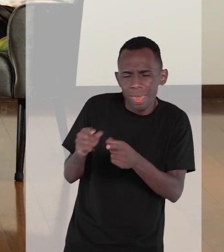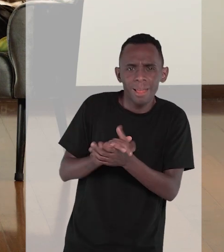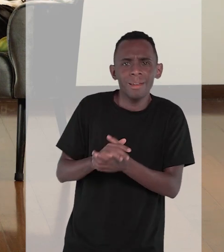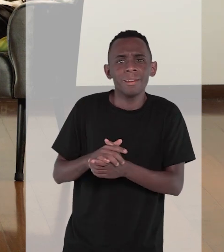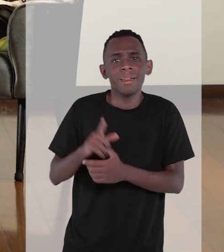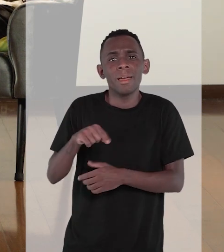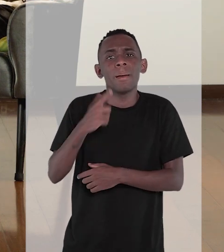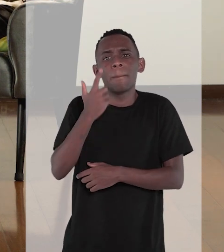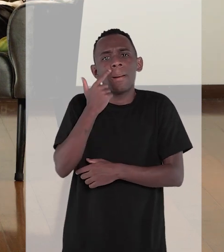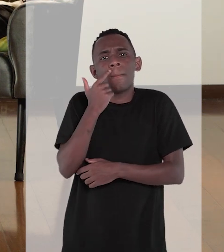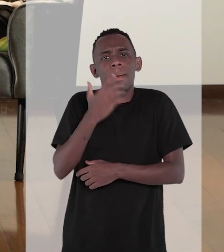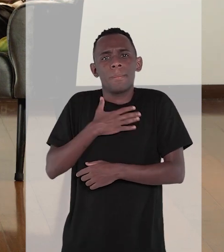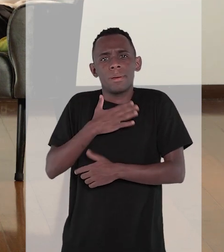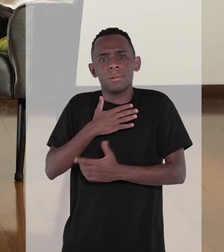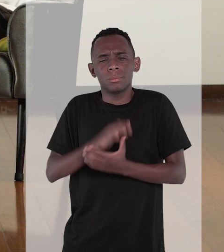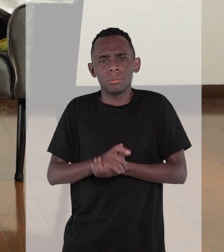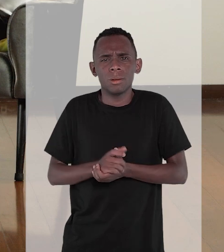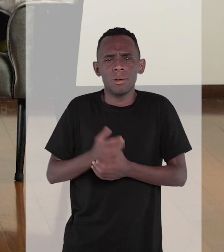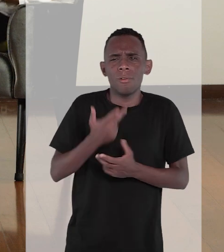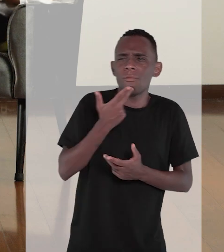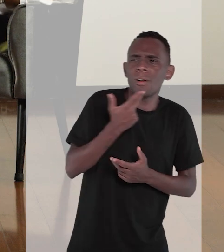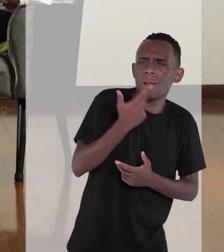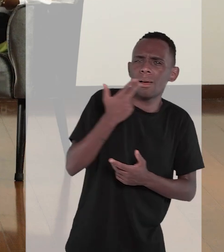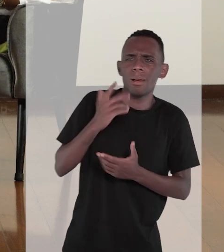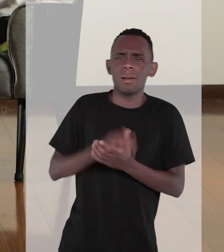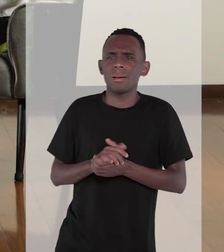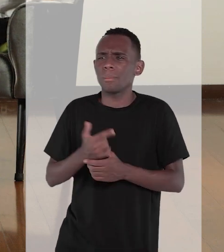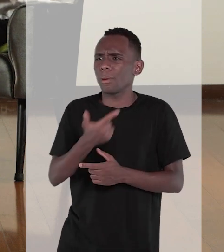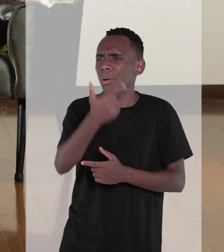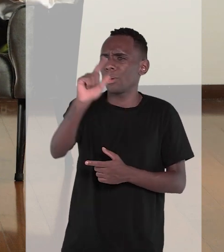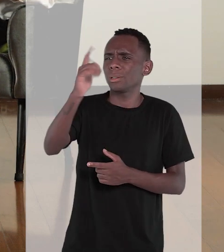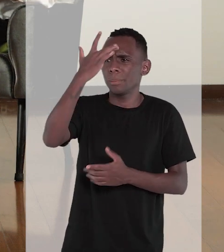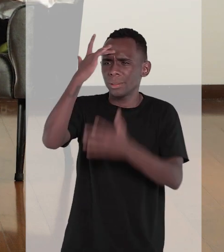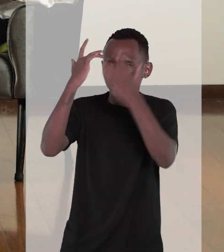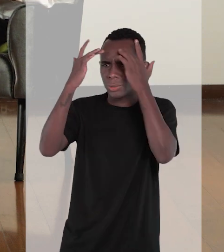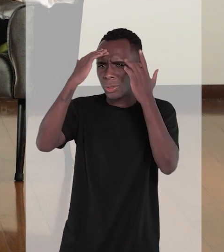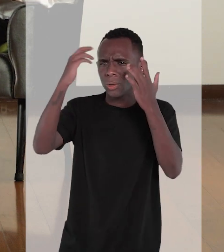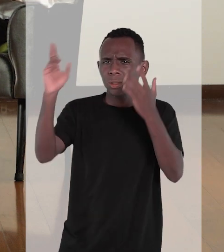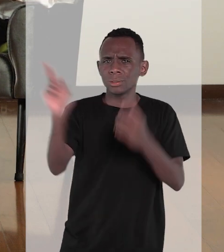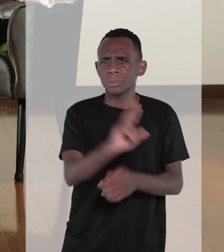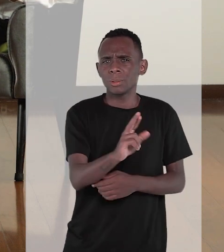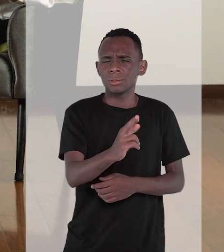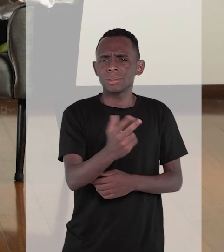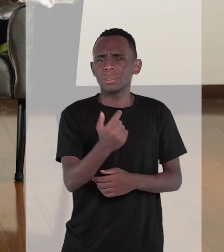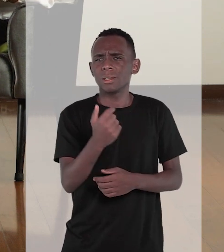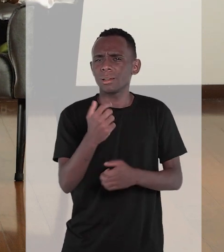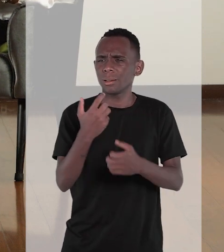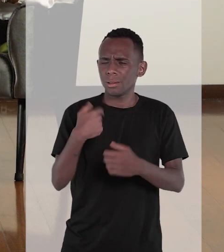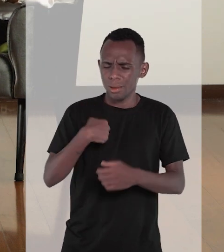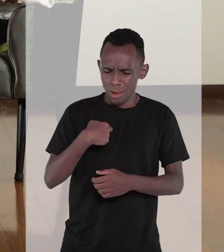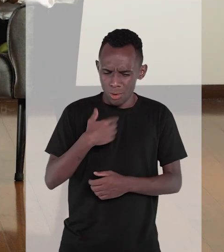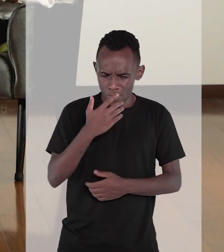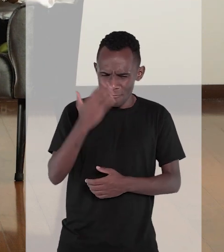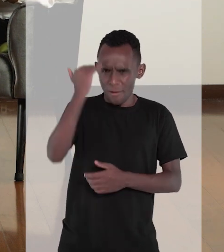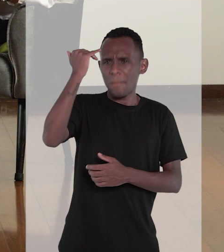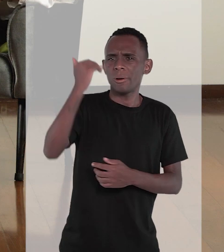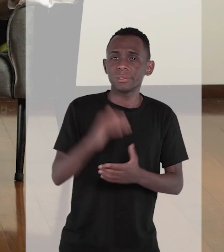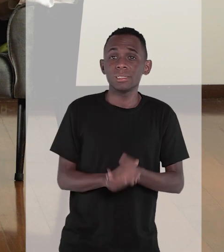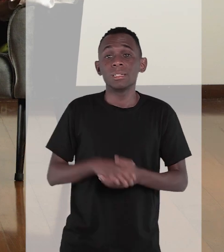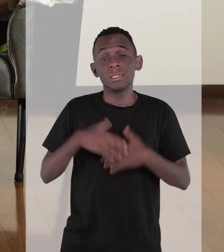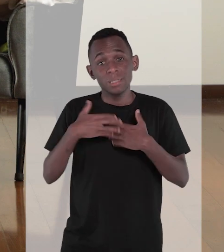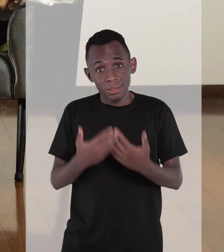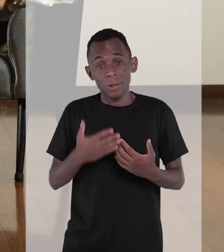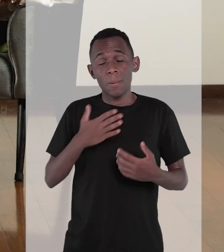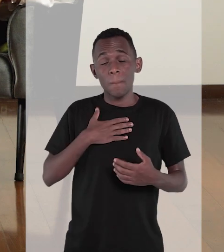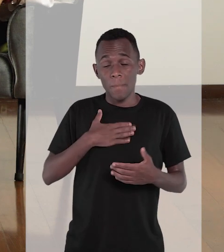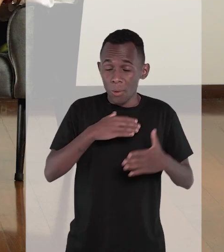sei se todo mundo sabia quem eu era. Olha, falei com fulano te considera muito. Falei, imagino, pai. Então, eu acho que, de alguma